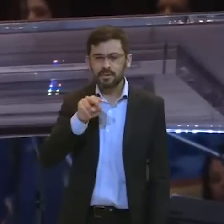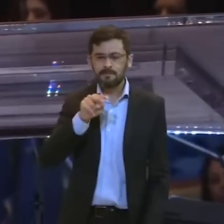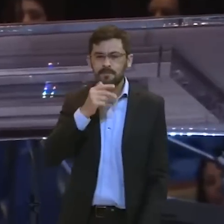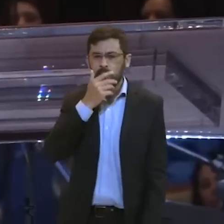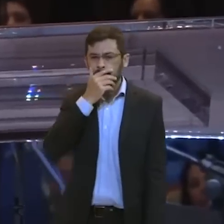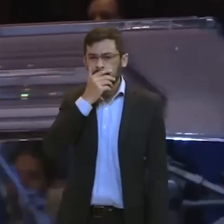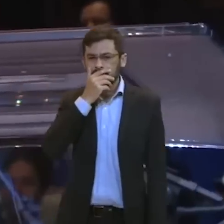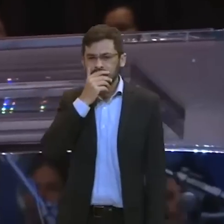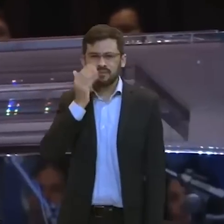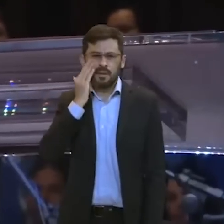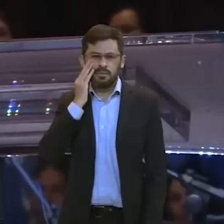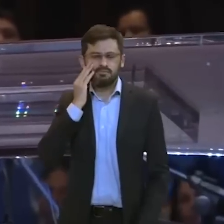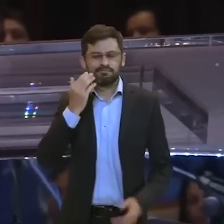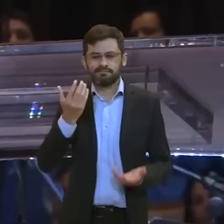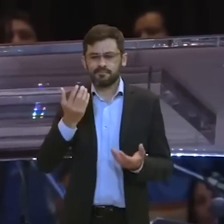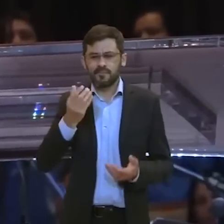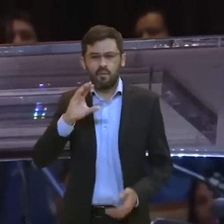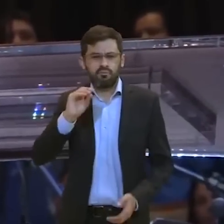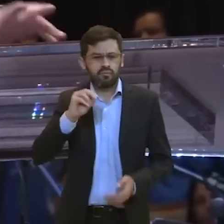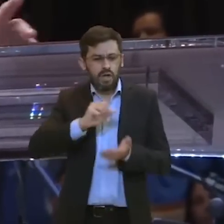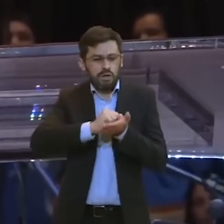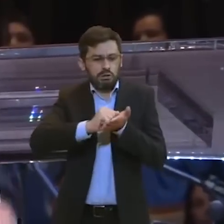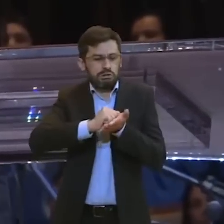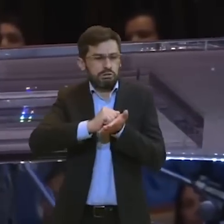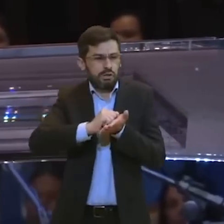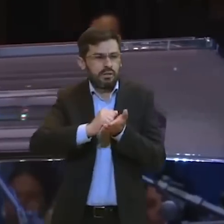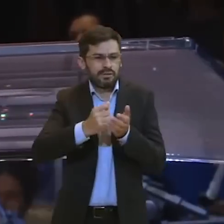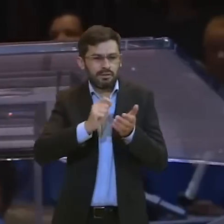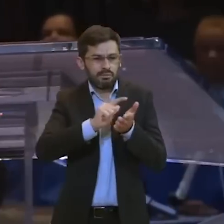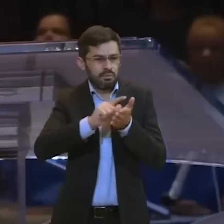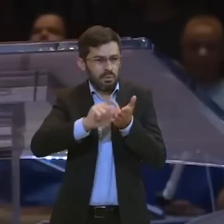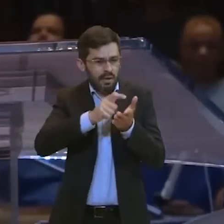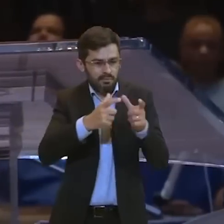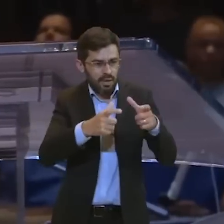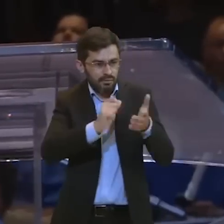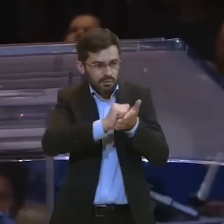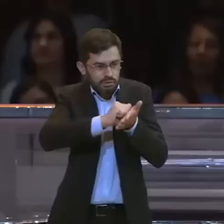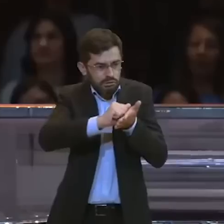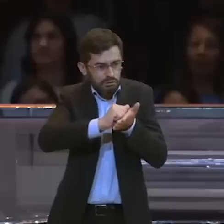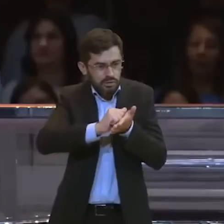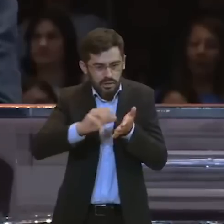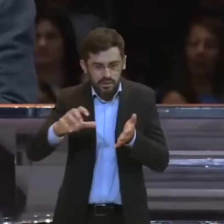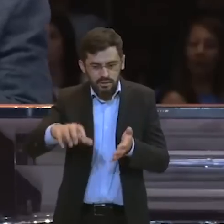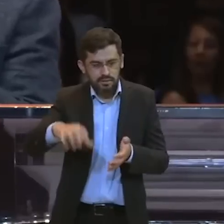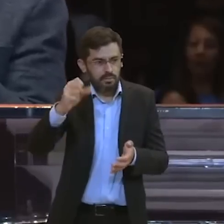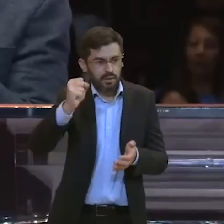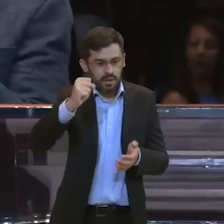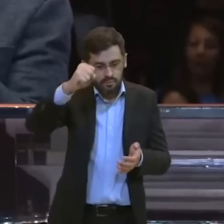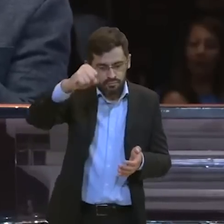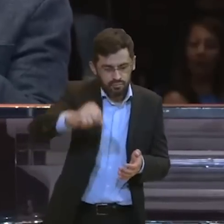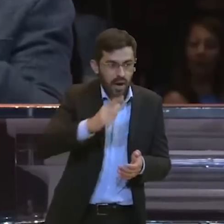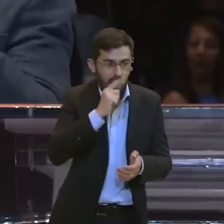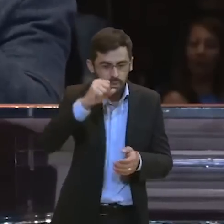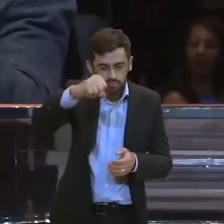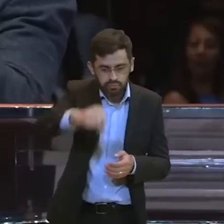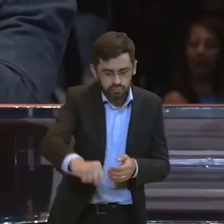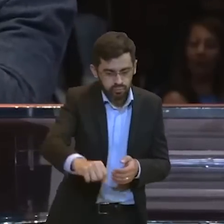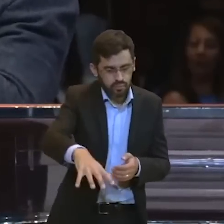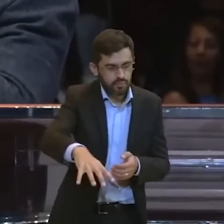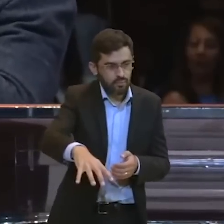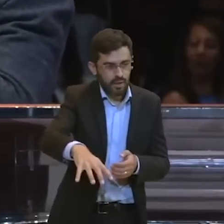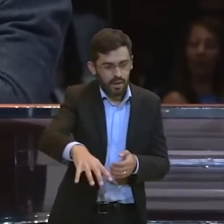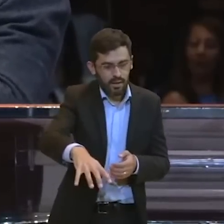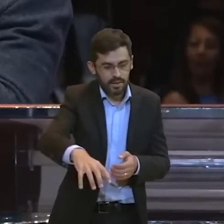uma esponja e mergulhou ela na água, e depois você não aperta, tira